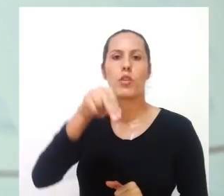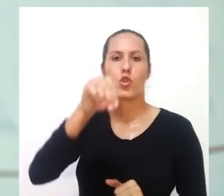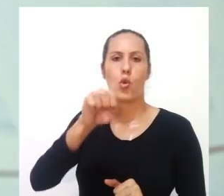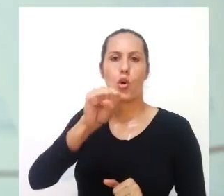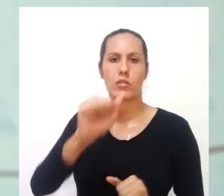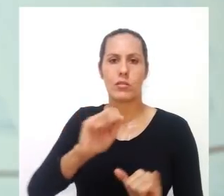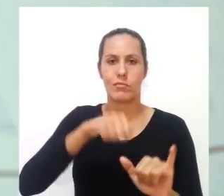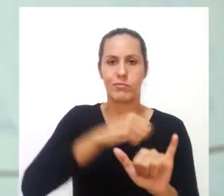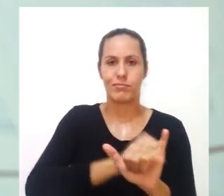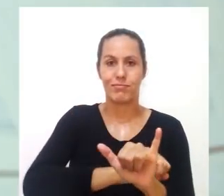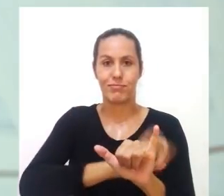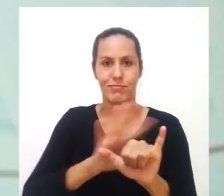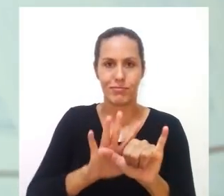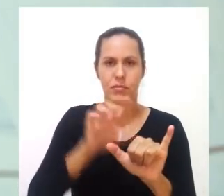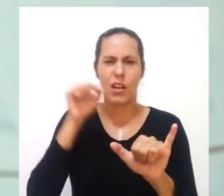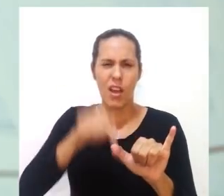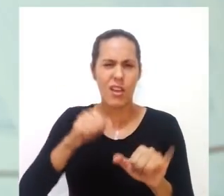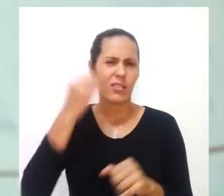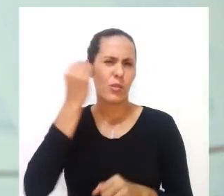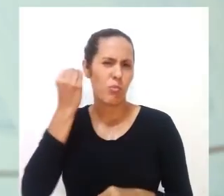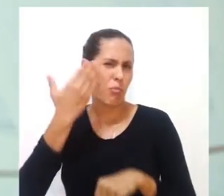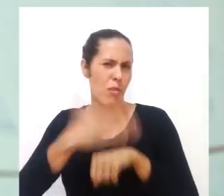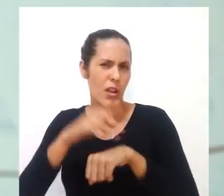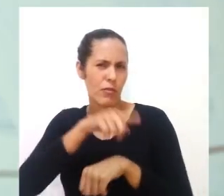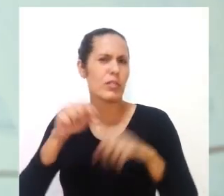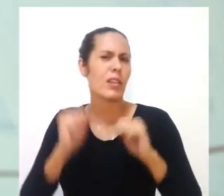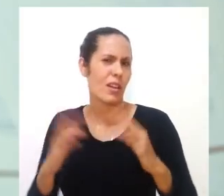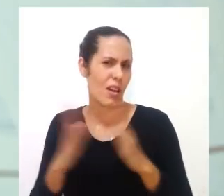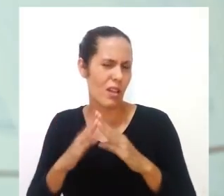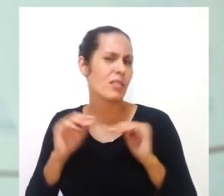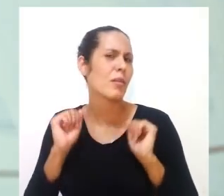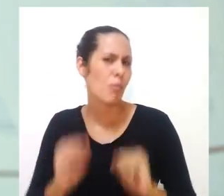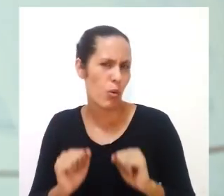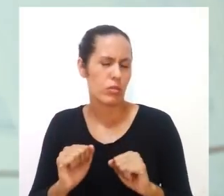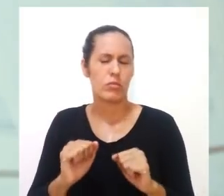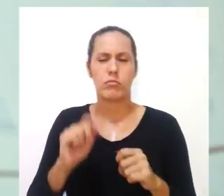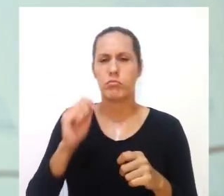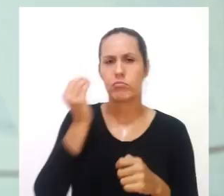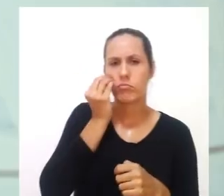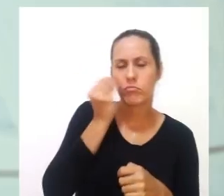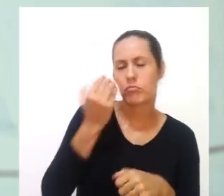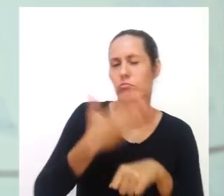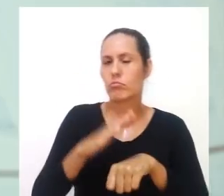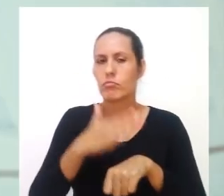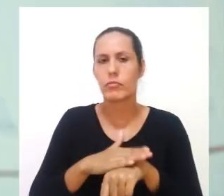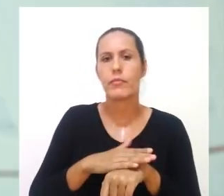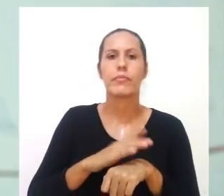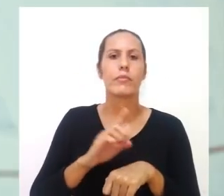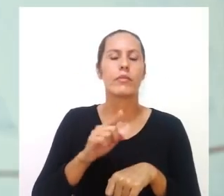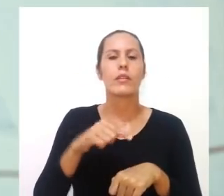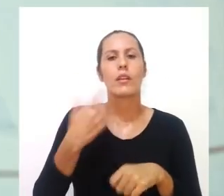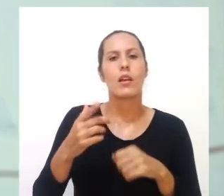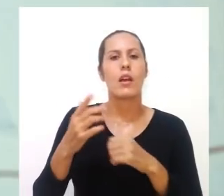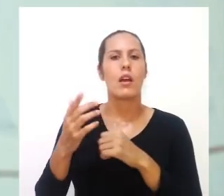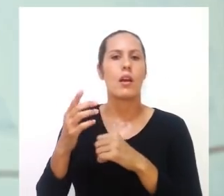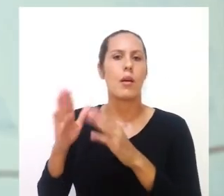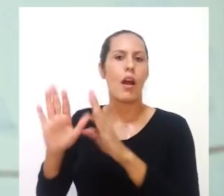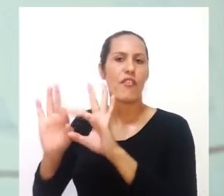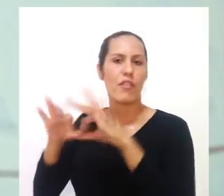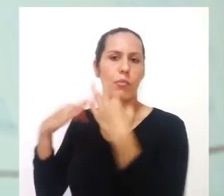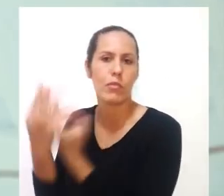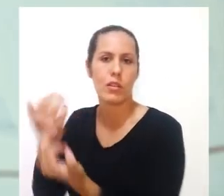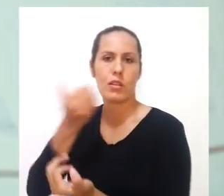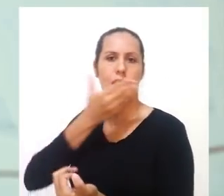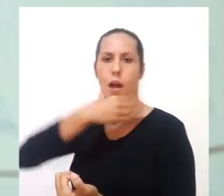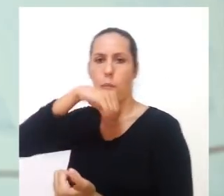luzinha. Isso é um experimento prático, pessoal, que vocês podem fazer em casa, né? Depois, com o